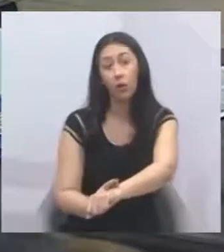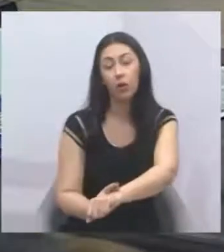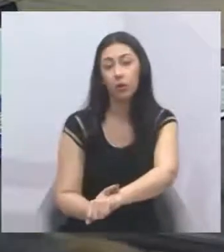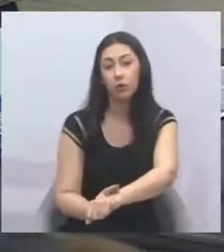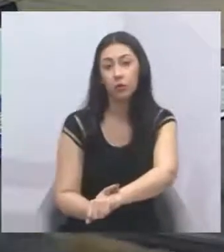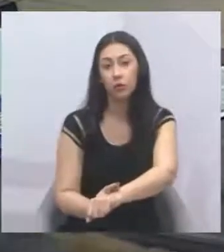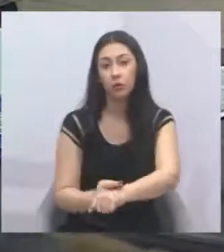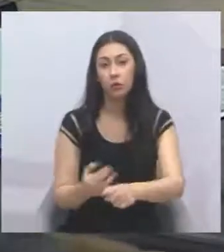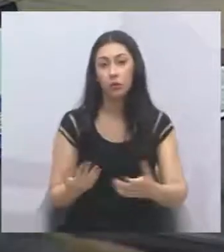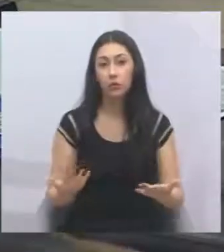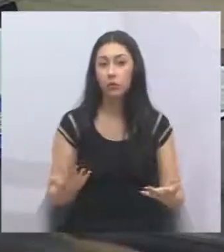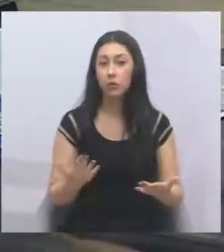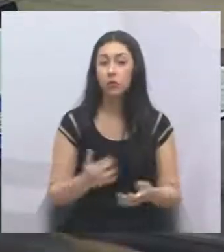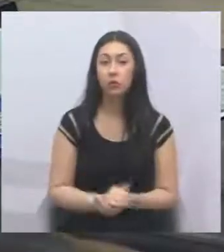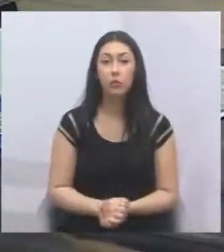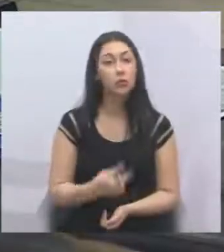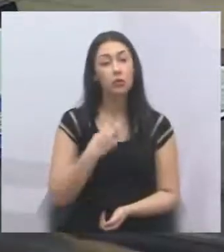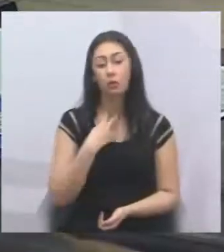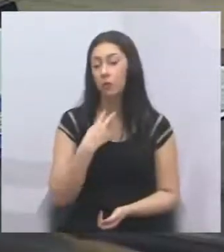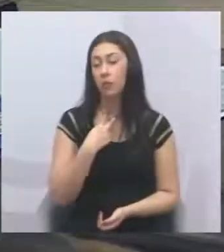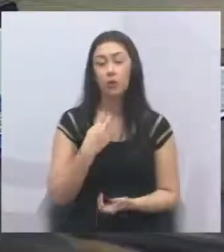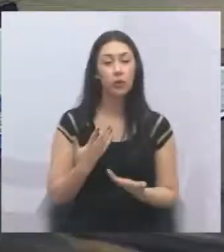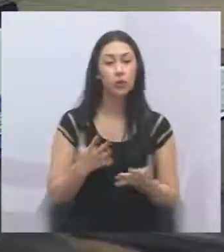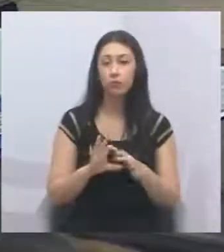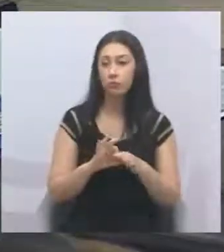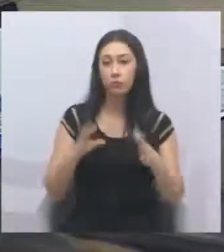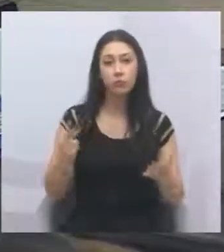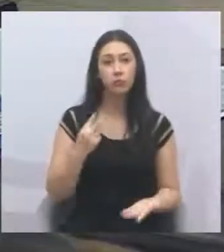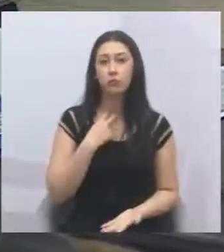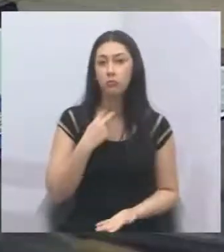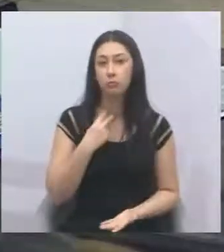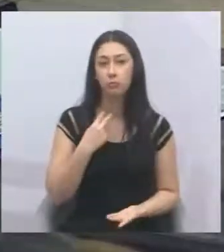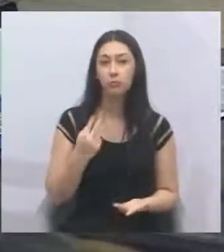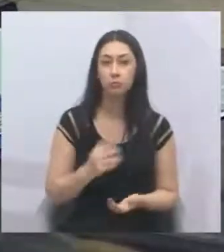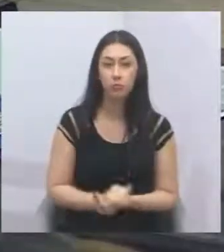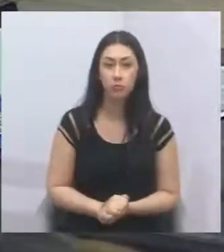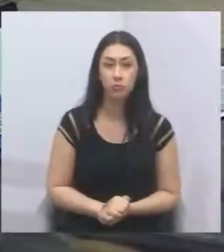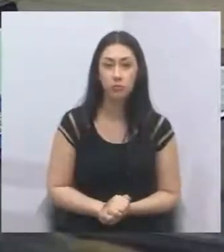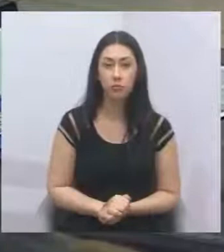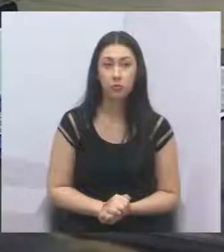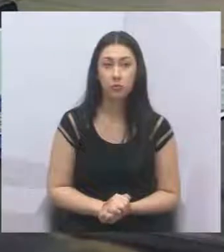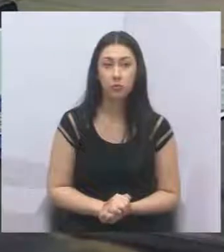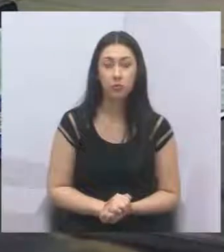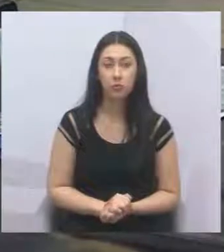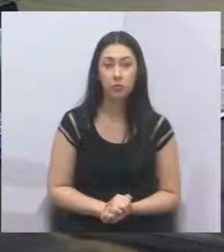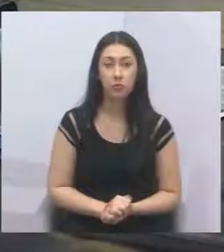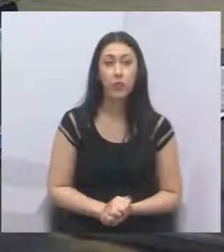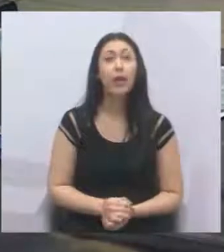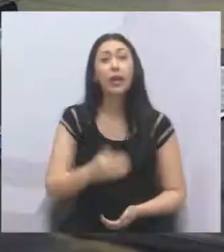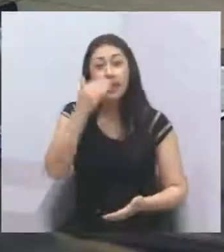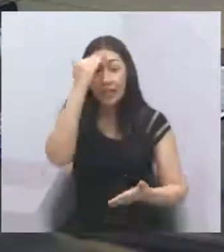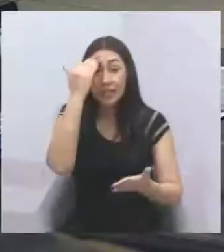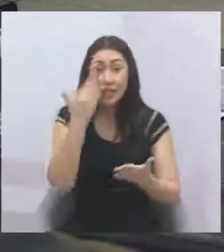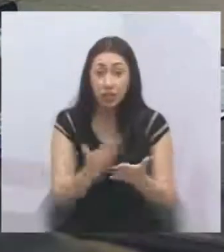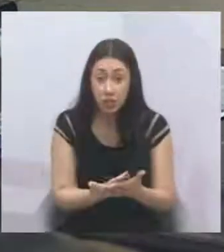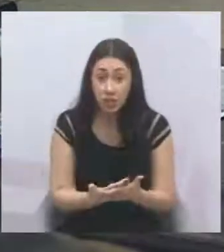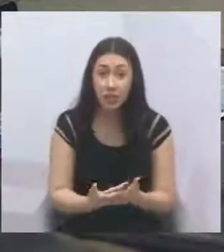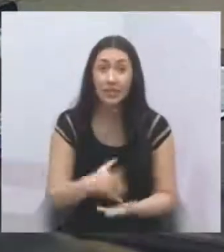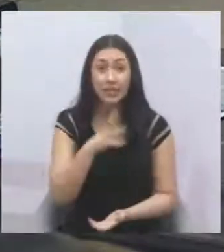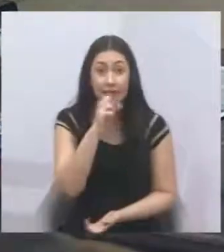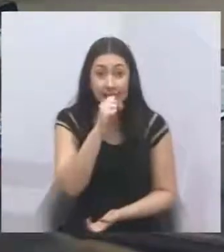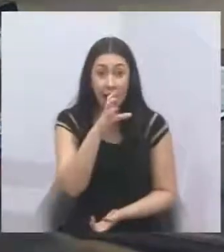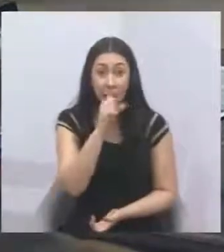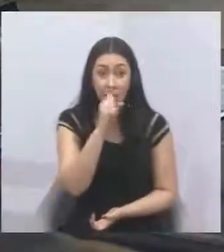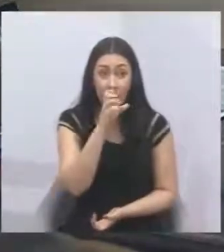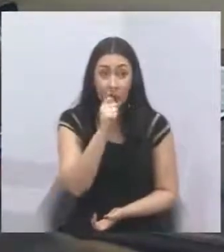Meia Lua. Não pode acontecer isso no nosso bairro. Você acredita que no sábado